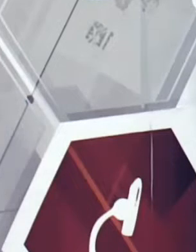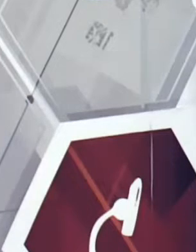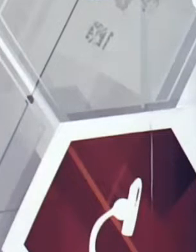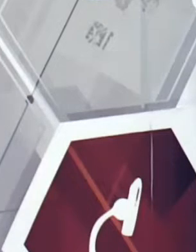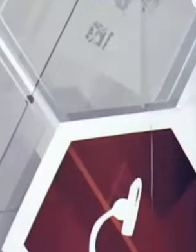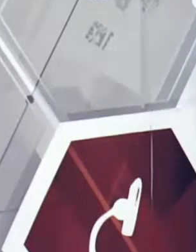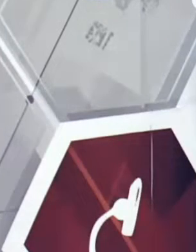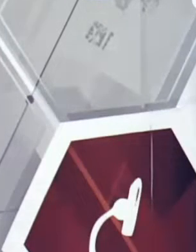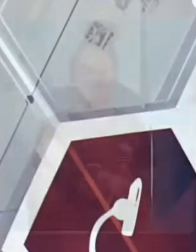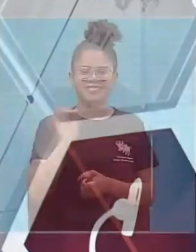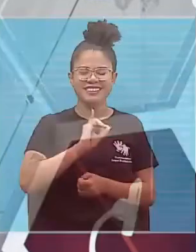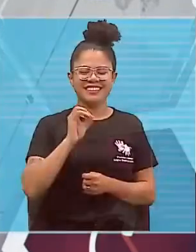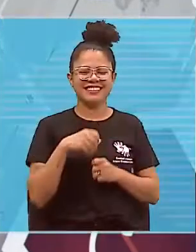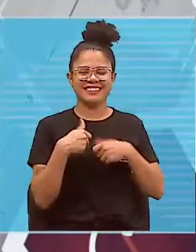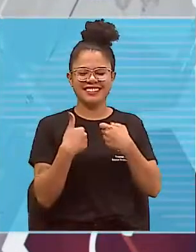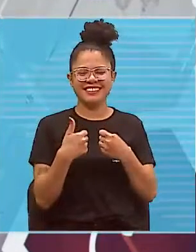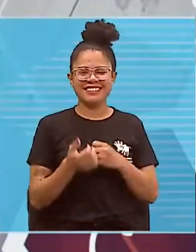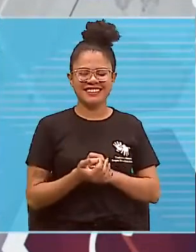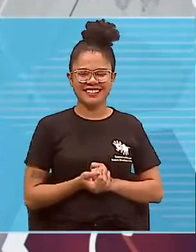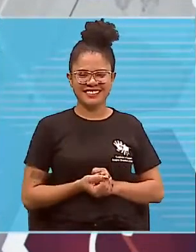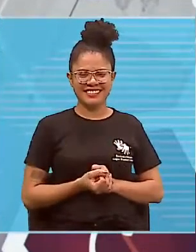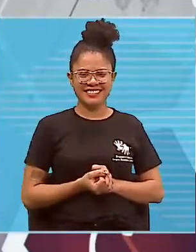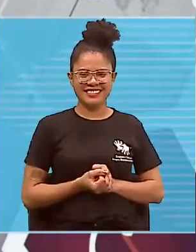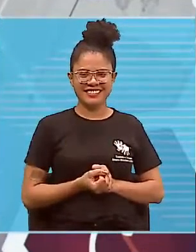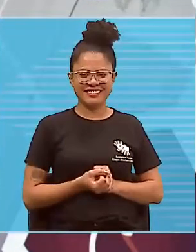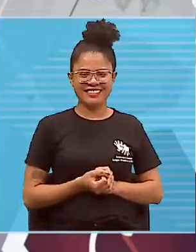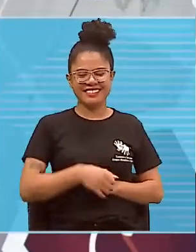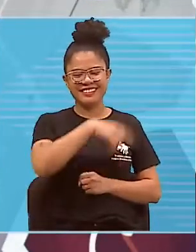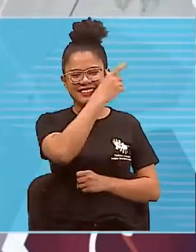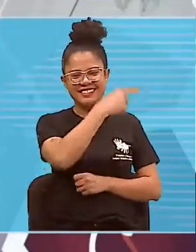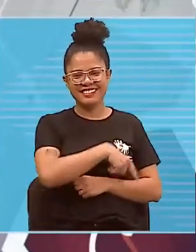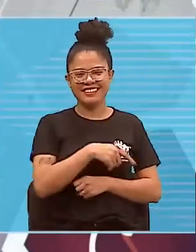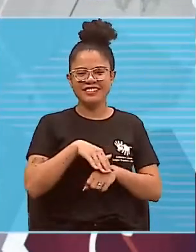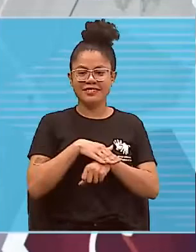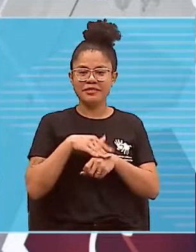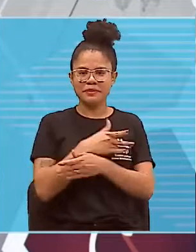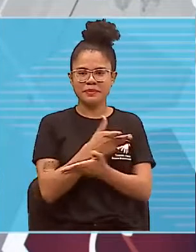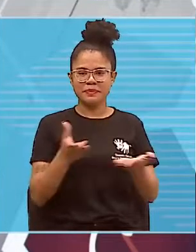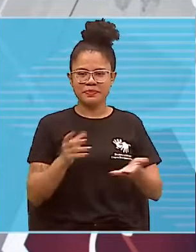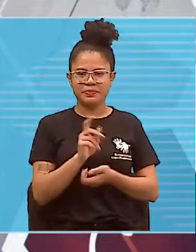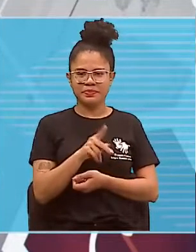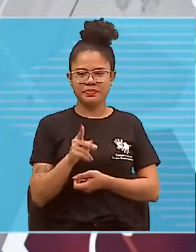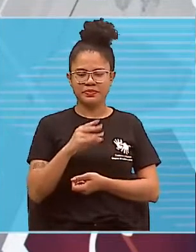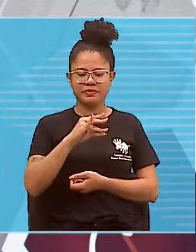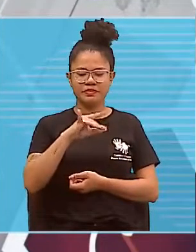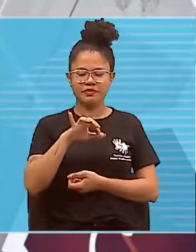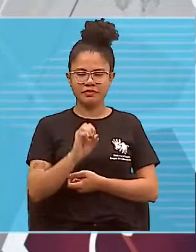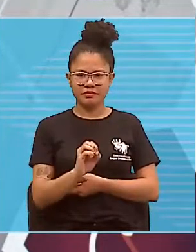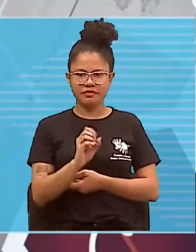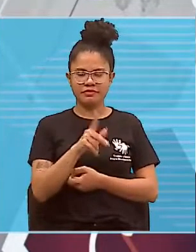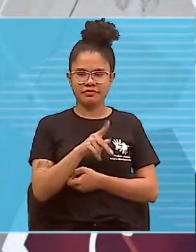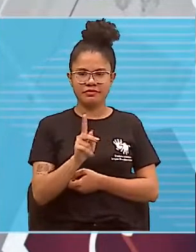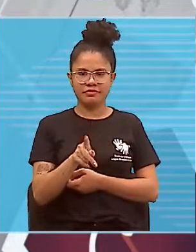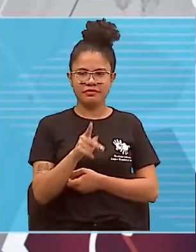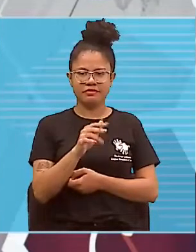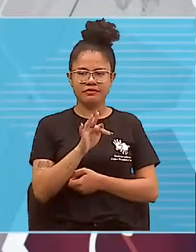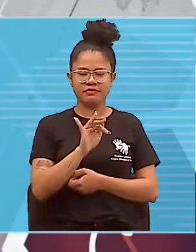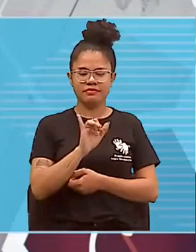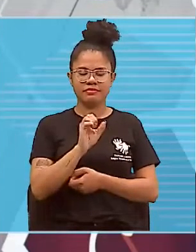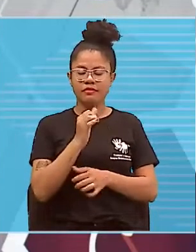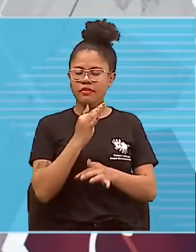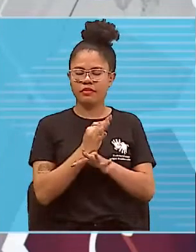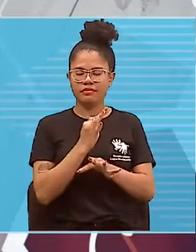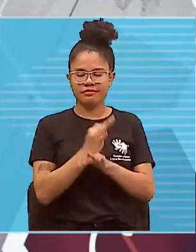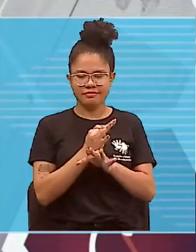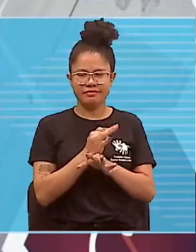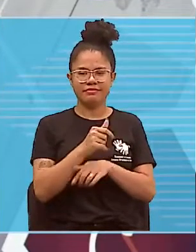fala galerinha beleza aqui quem fala com vocês é o professor Caio professor de física aqui do canal